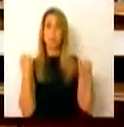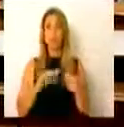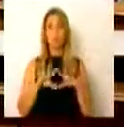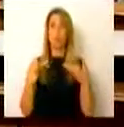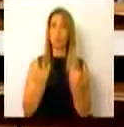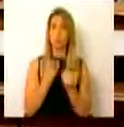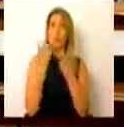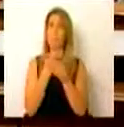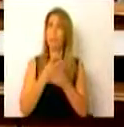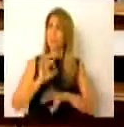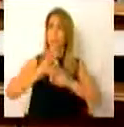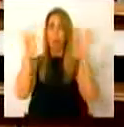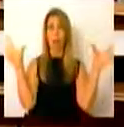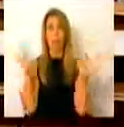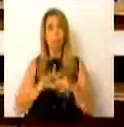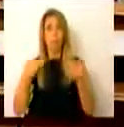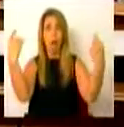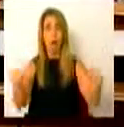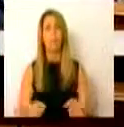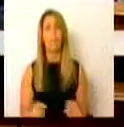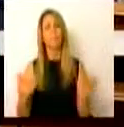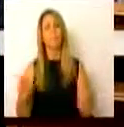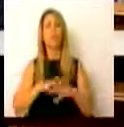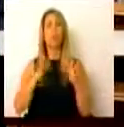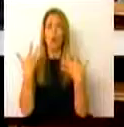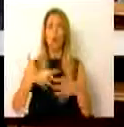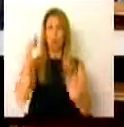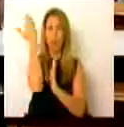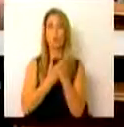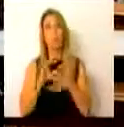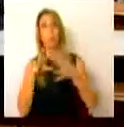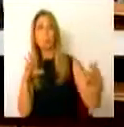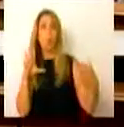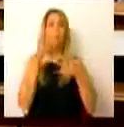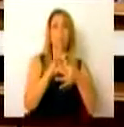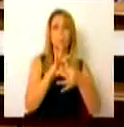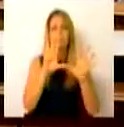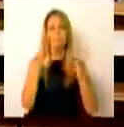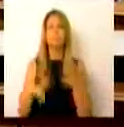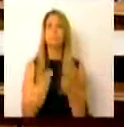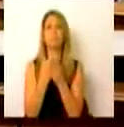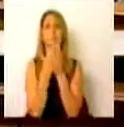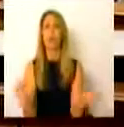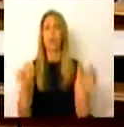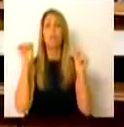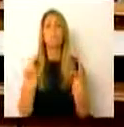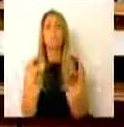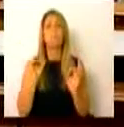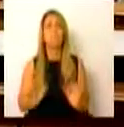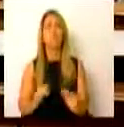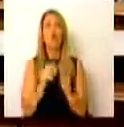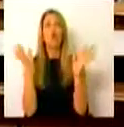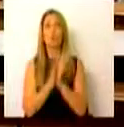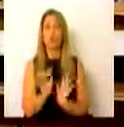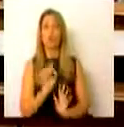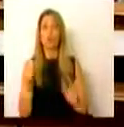matéria. Em segundo lugar, quanto às questões das dúvidas de constitucionalidade, parece-nos que a nossa proposta resolve inteiramente todas aquelas que existiam em sede jurídica ou penal, em que